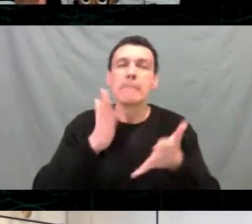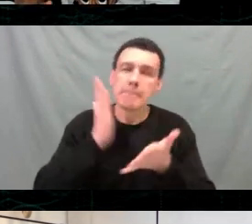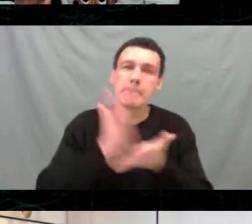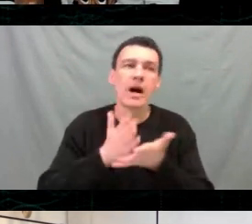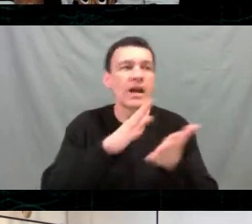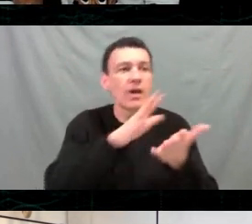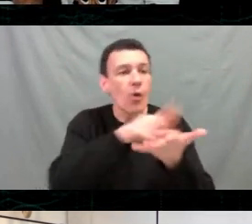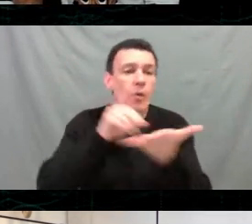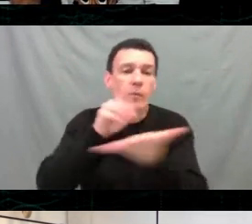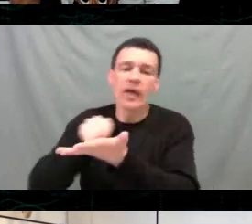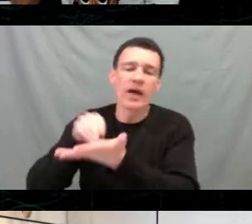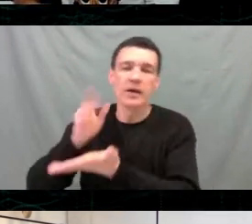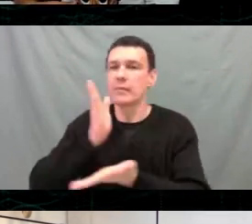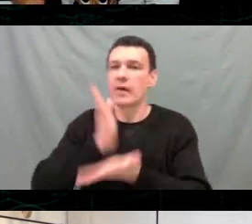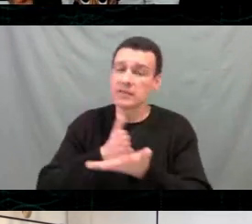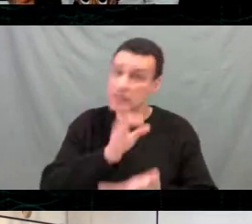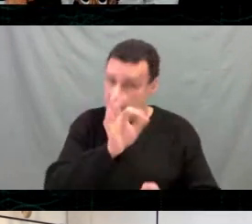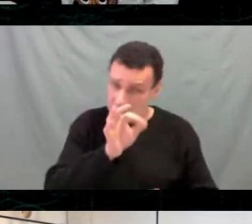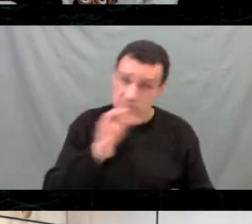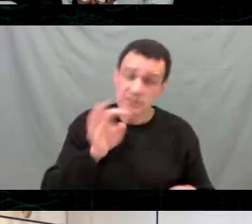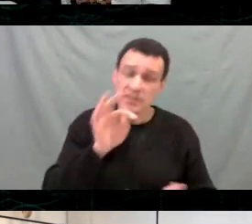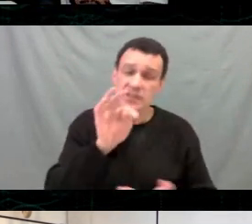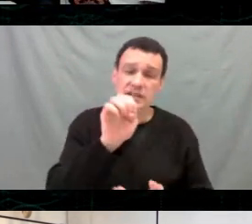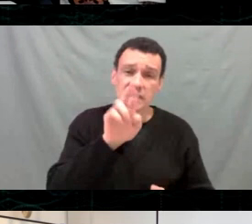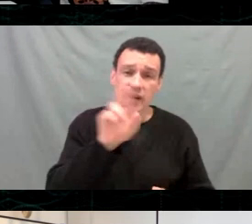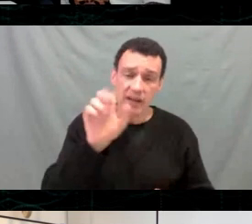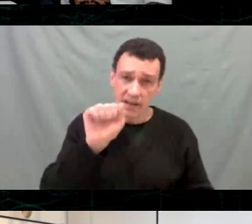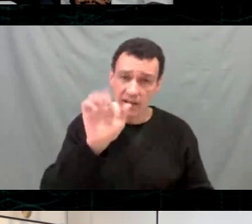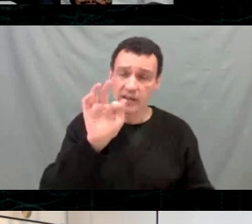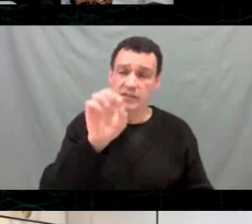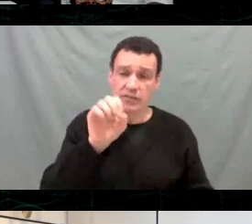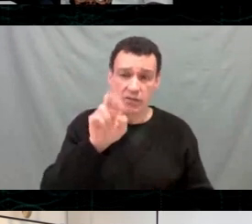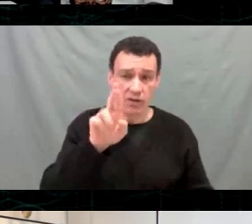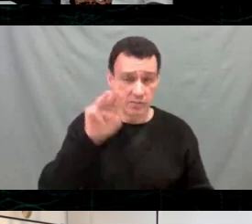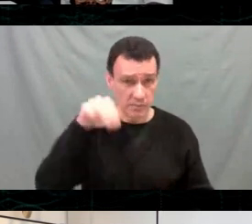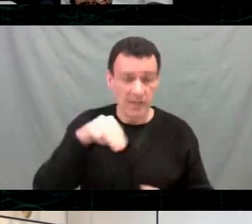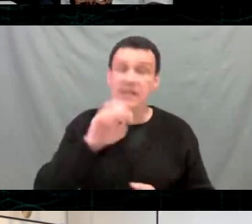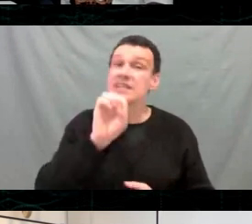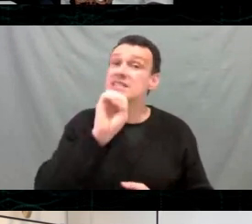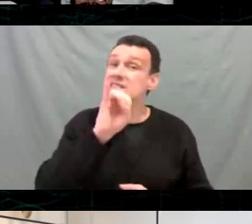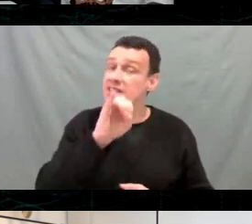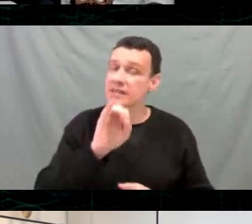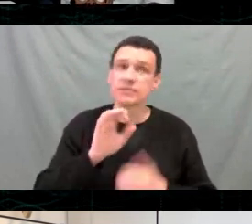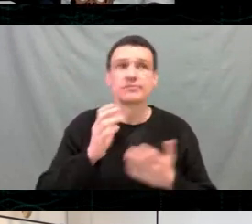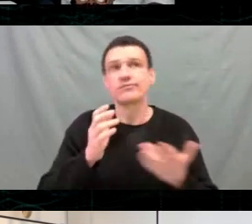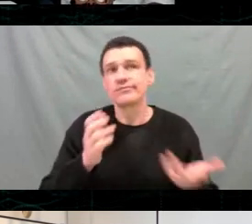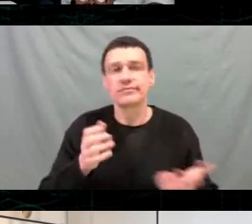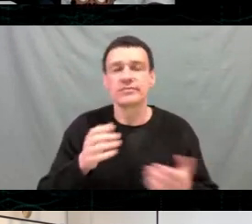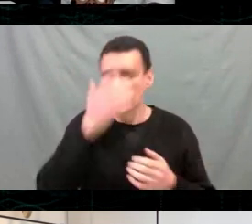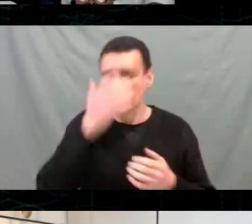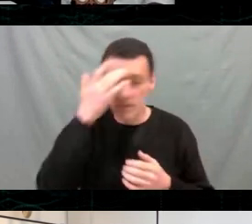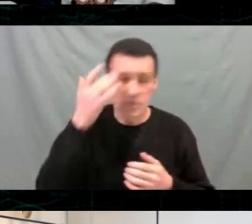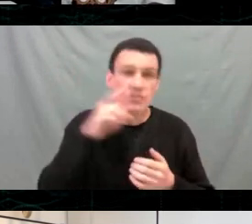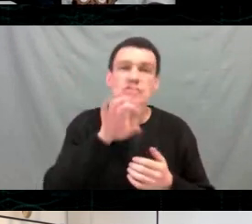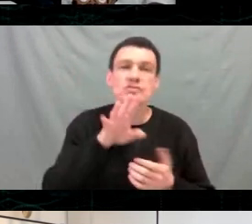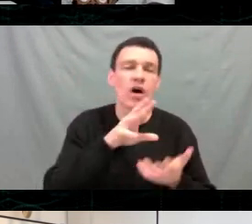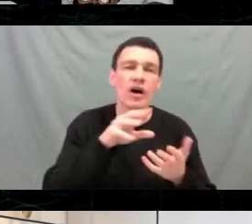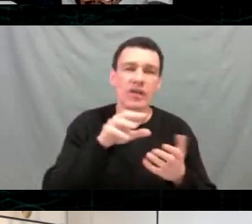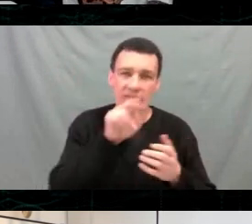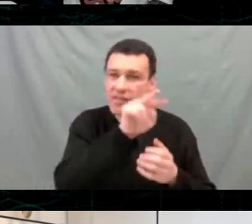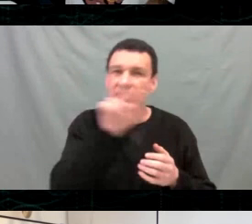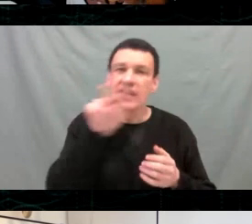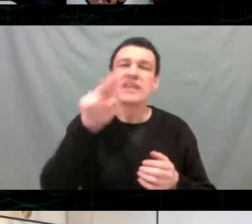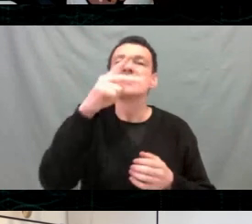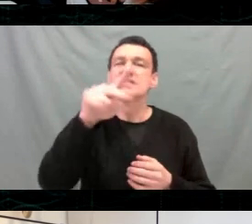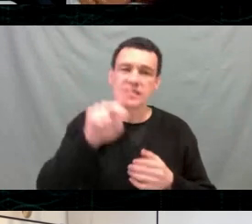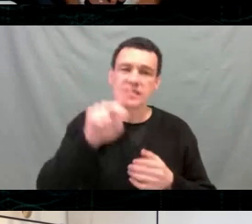uma hora que você. É isso, né? Se a galera vê o seu trampo só pelo commit lá no GitHub ou no seu repositório lá do, sei lá,